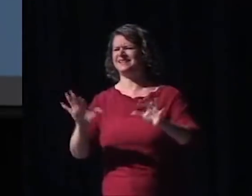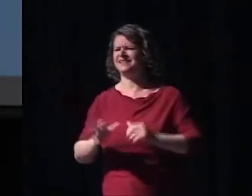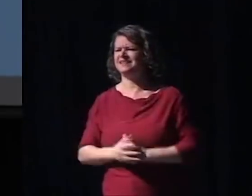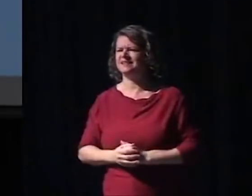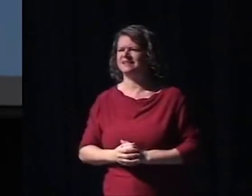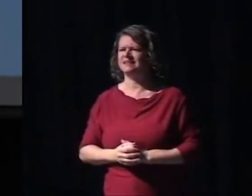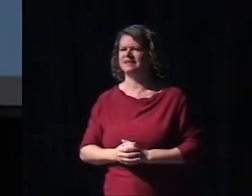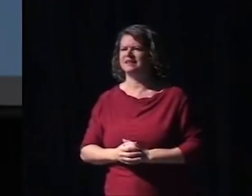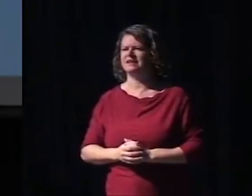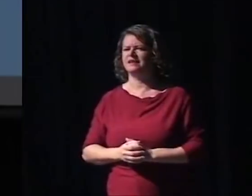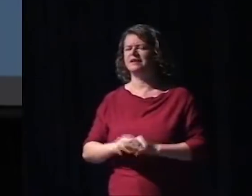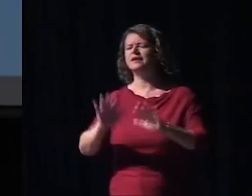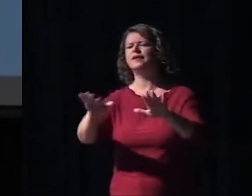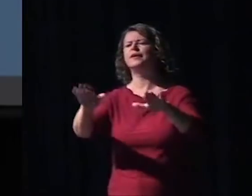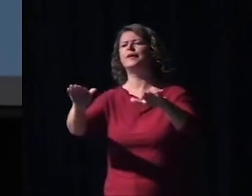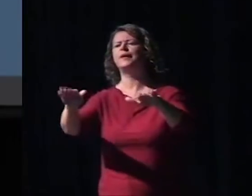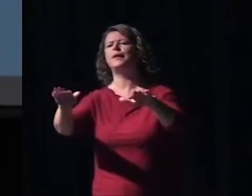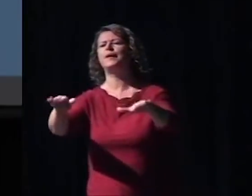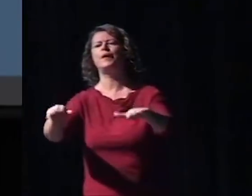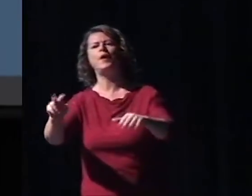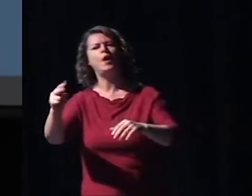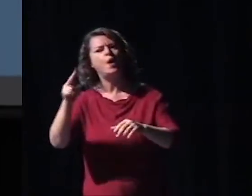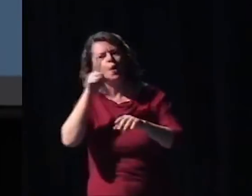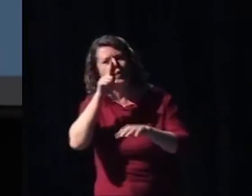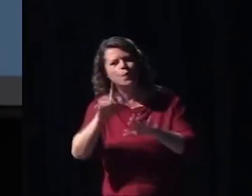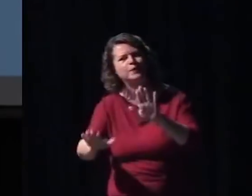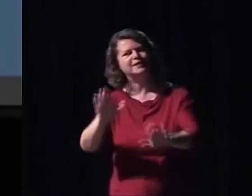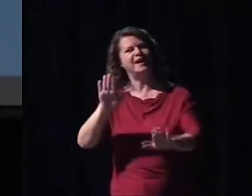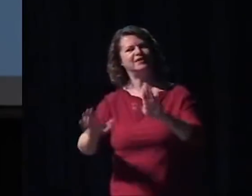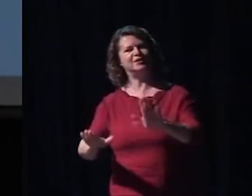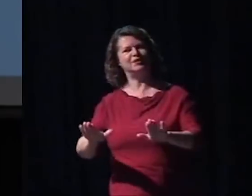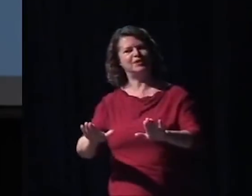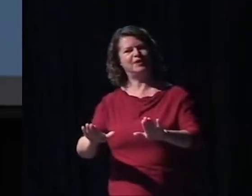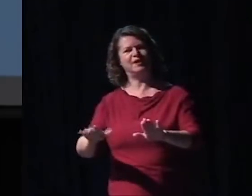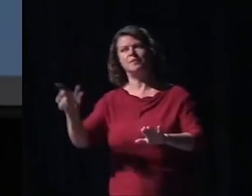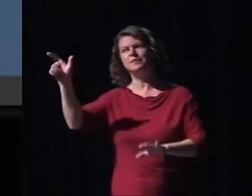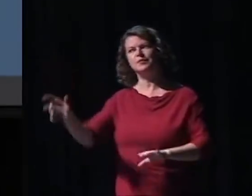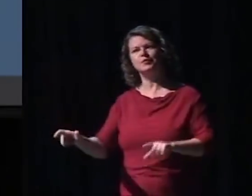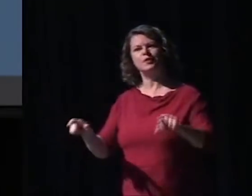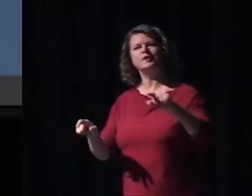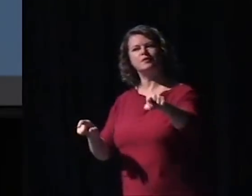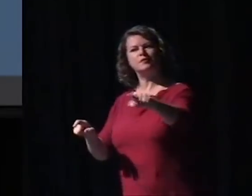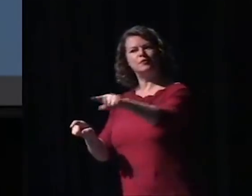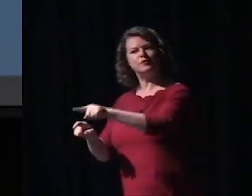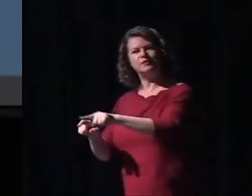Cuidado com o lugar onde você está reclinando a tua cabeça.